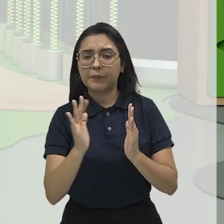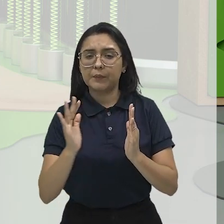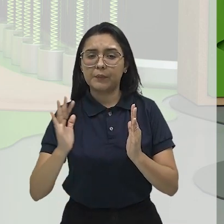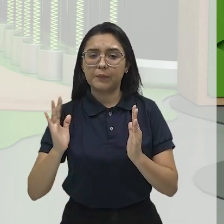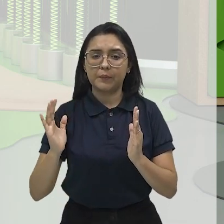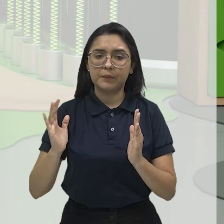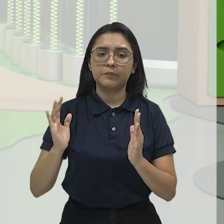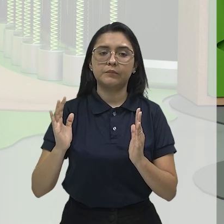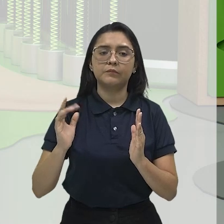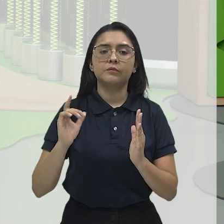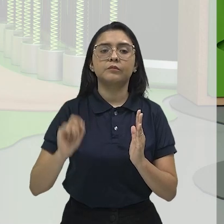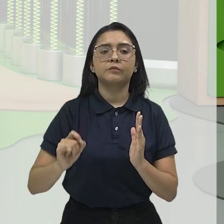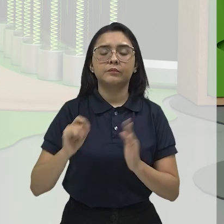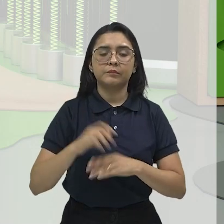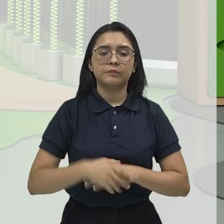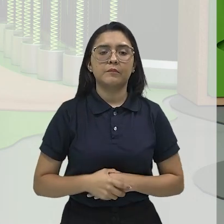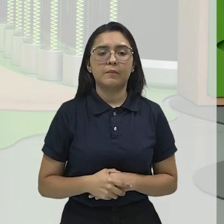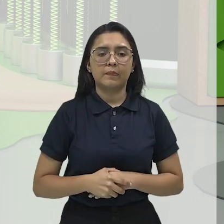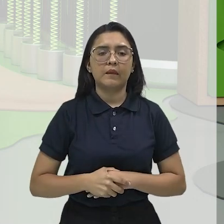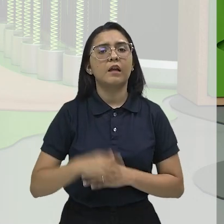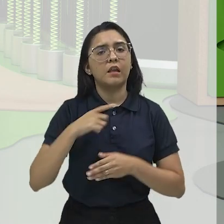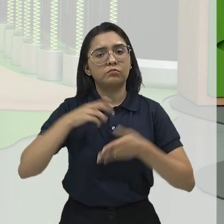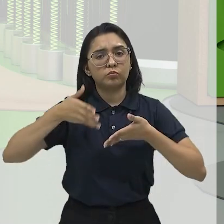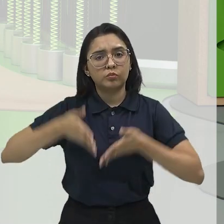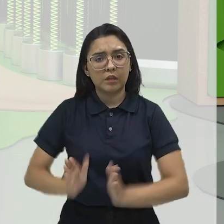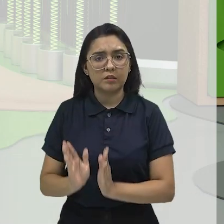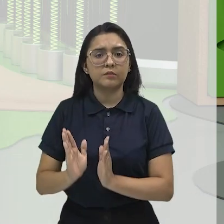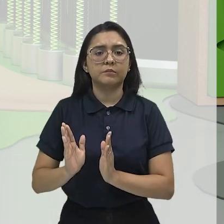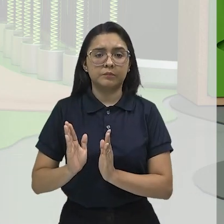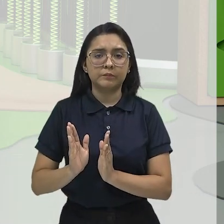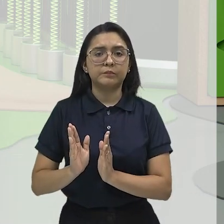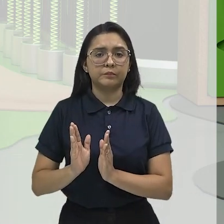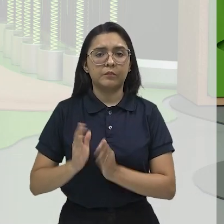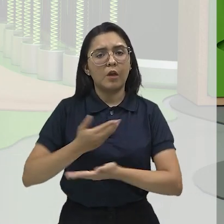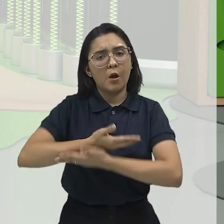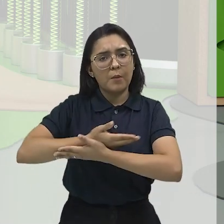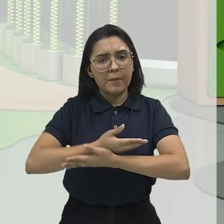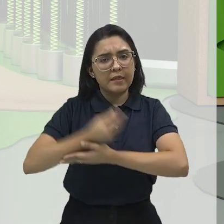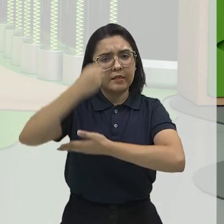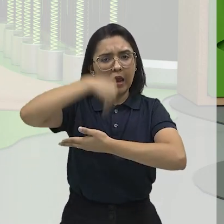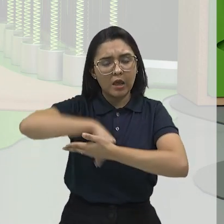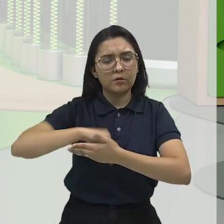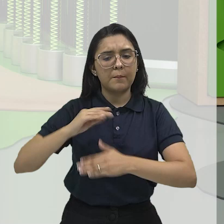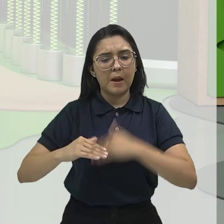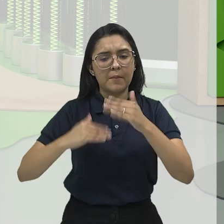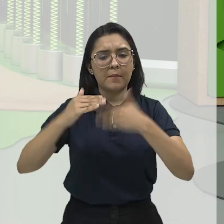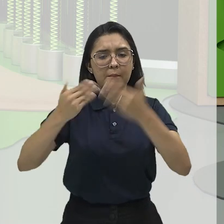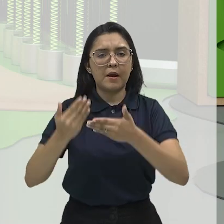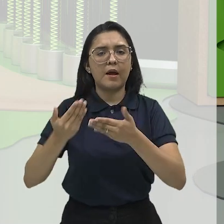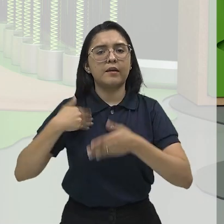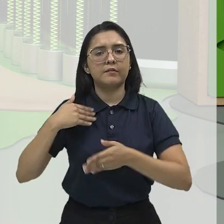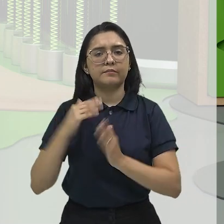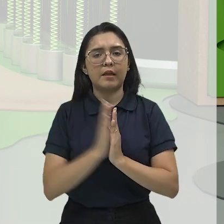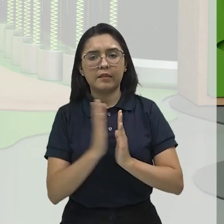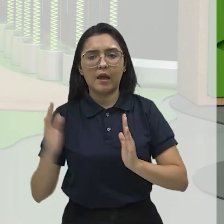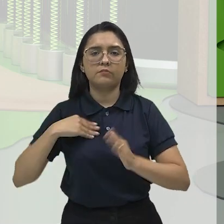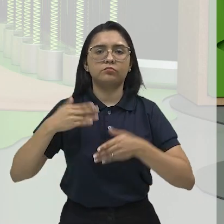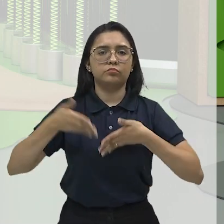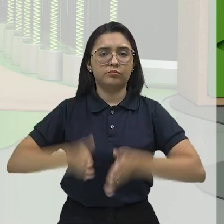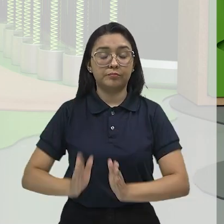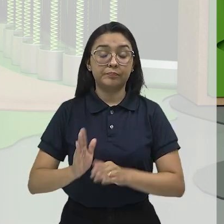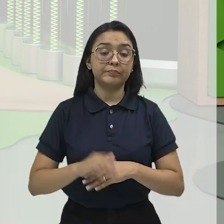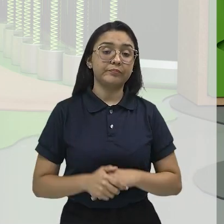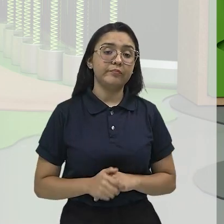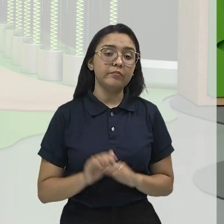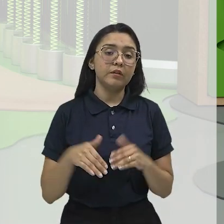vamos dizer assim, ficar fora da barriga da mãe, né? Da anatomia, da parte anatômica.